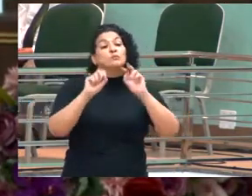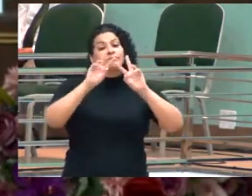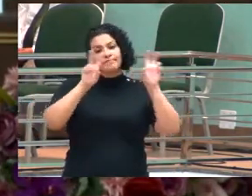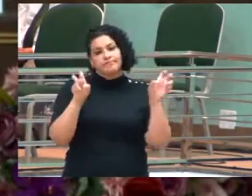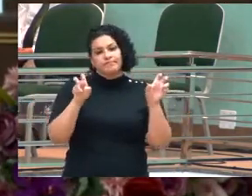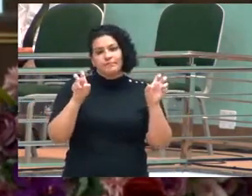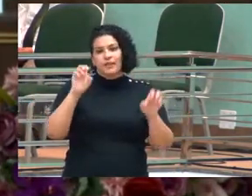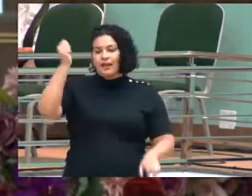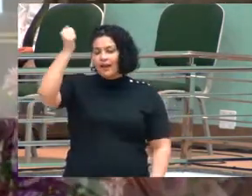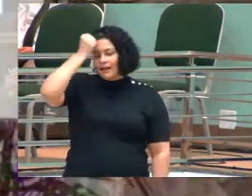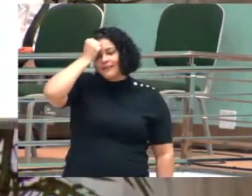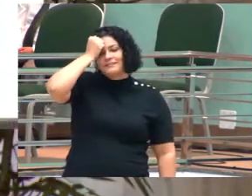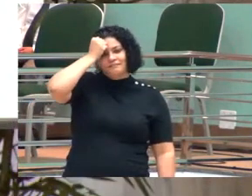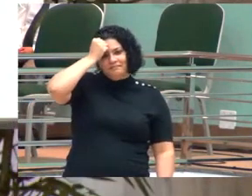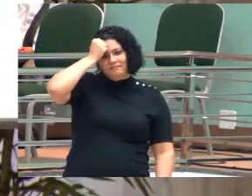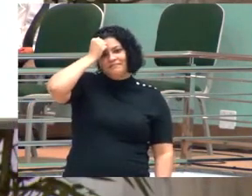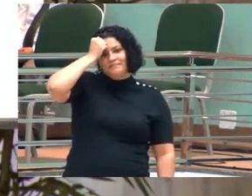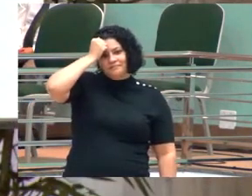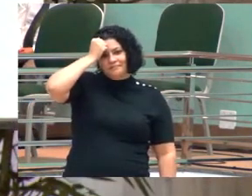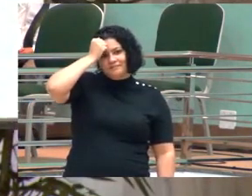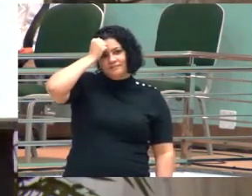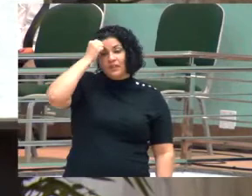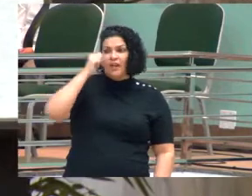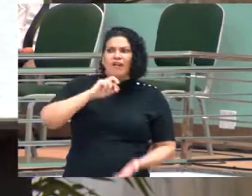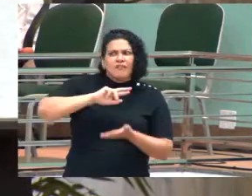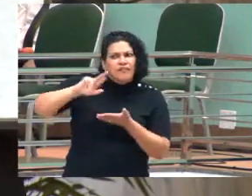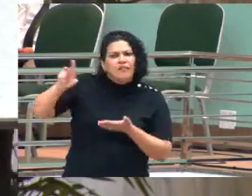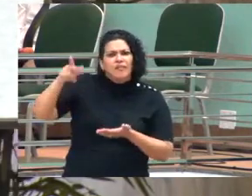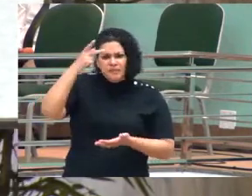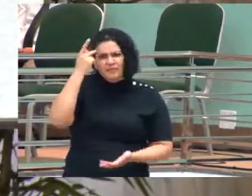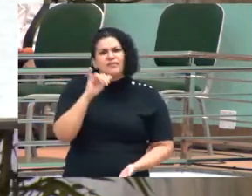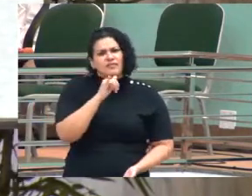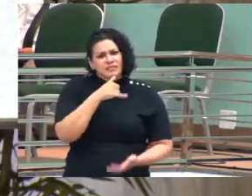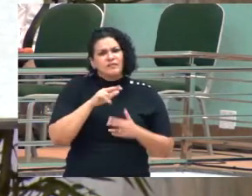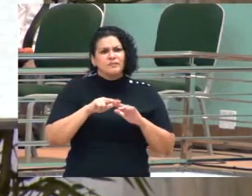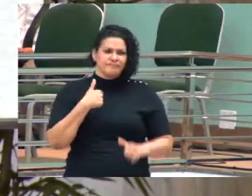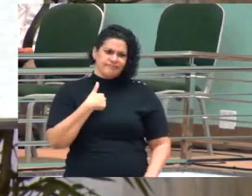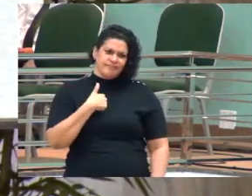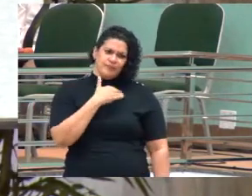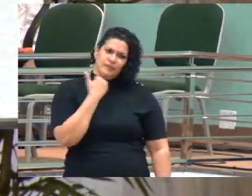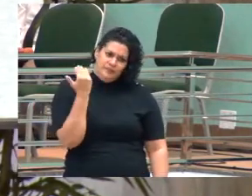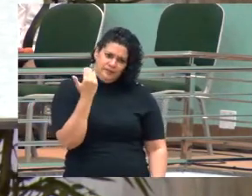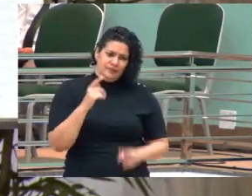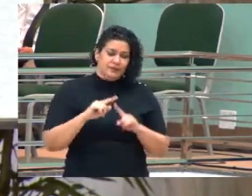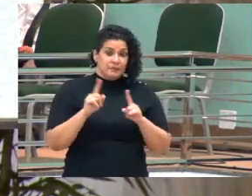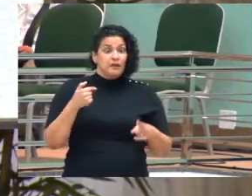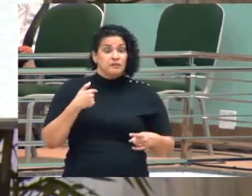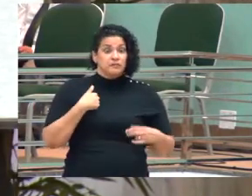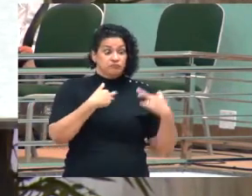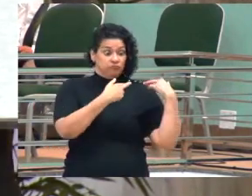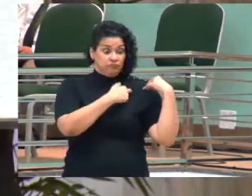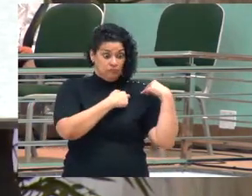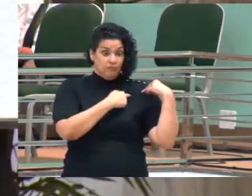Muitos se entristeceram com a minha morte, mas a minha missão